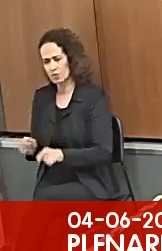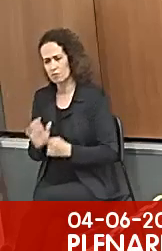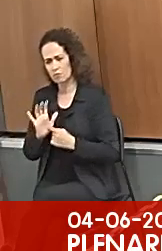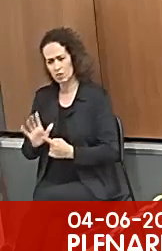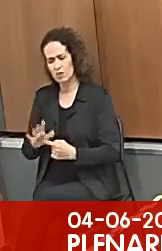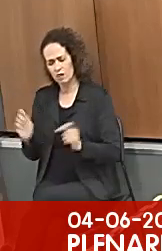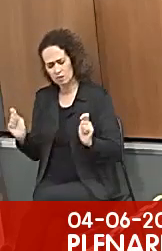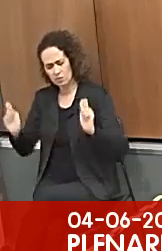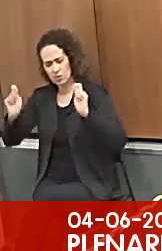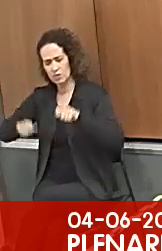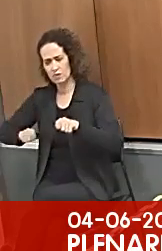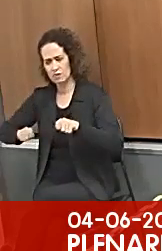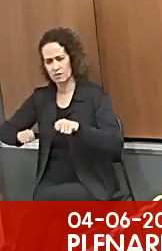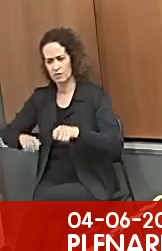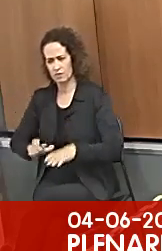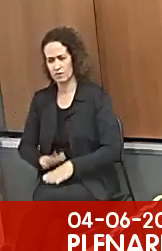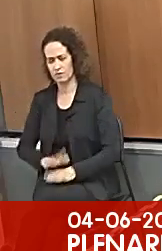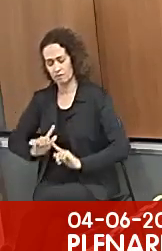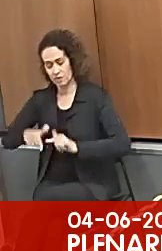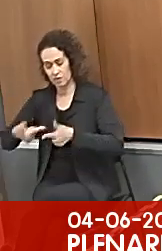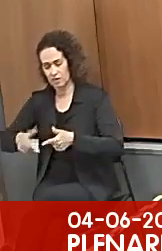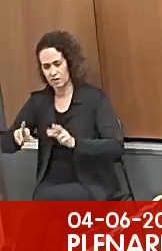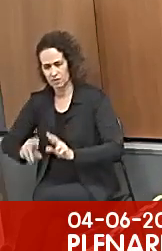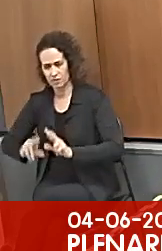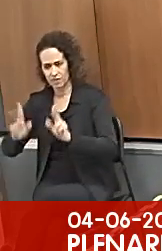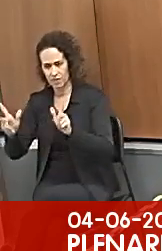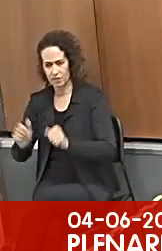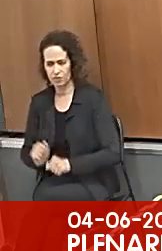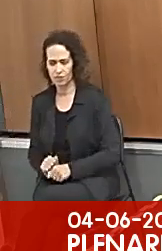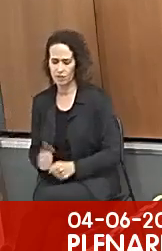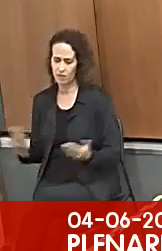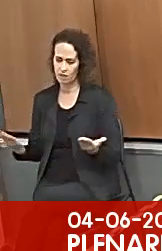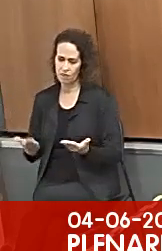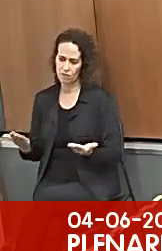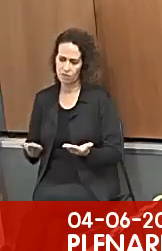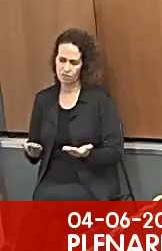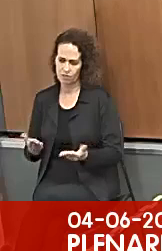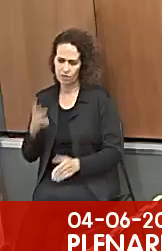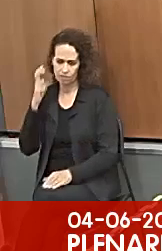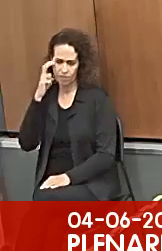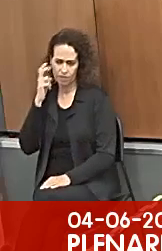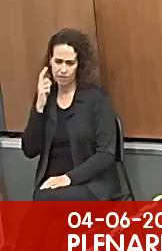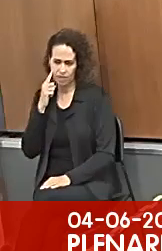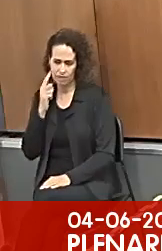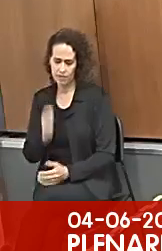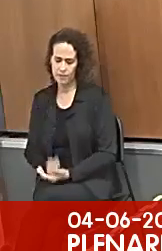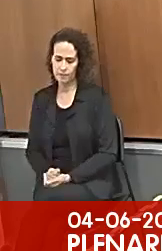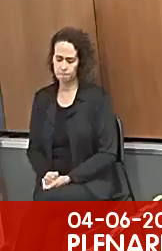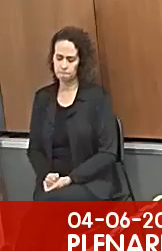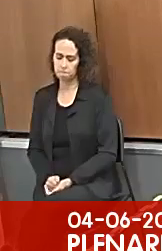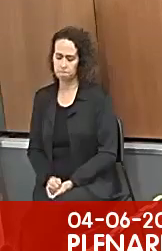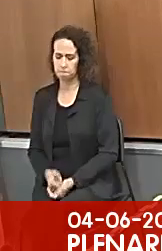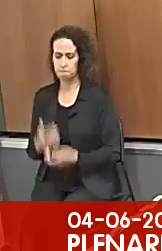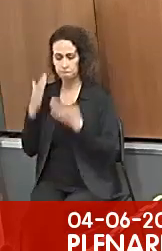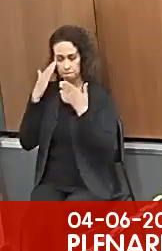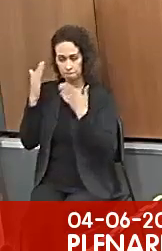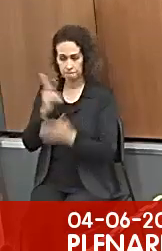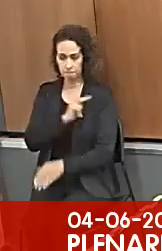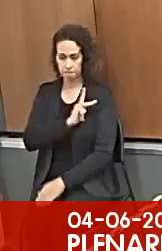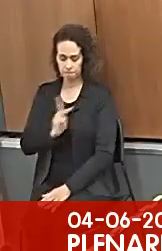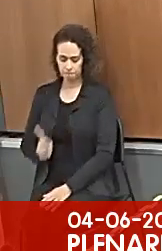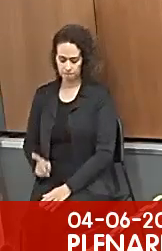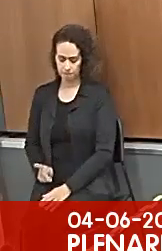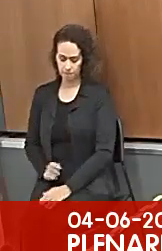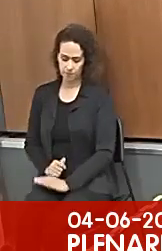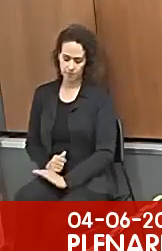fazer diferente. Vou passar para o deputado Zé Guilherme para suas palavras. Muito obrigado, presidente. Deputado